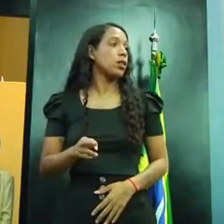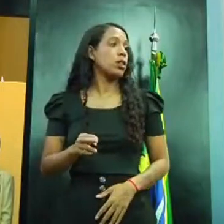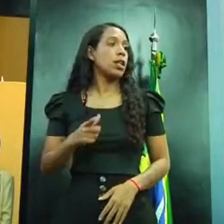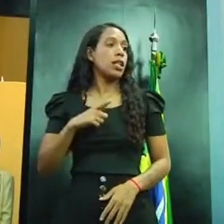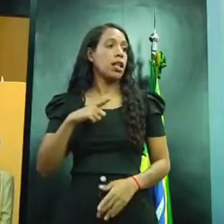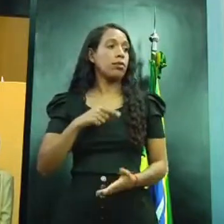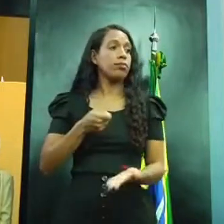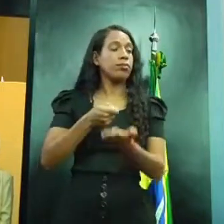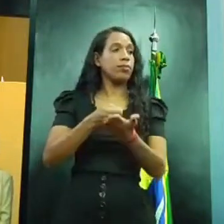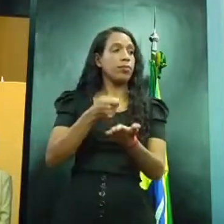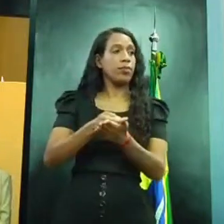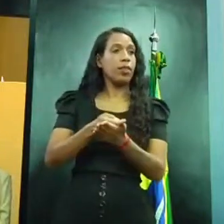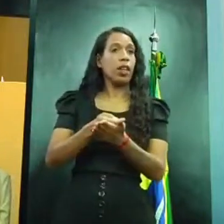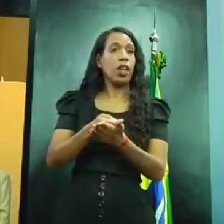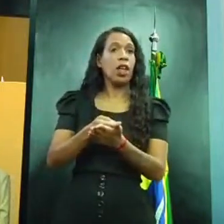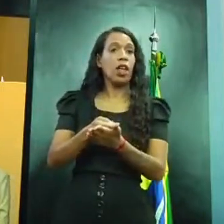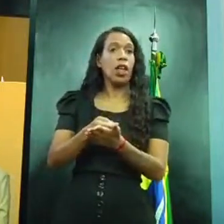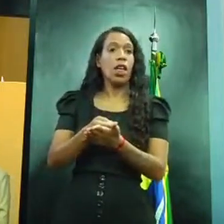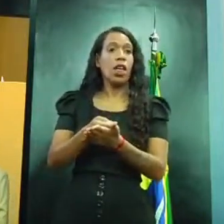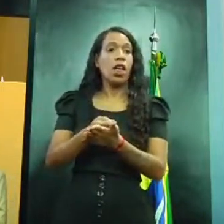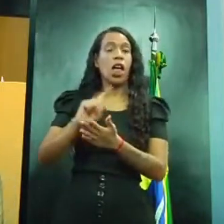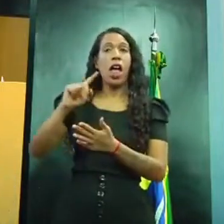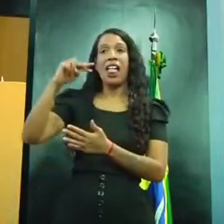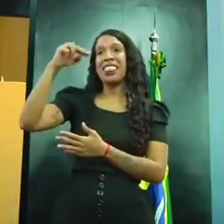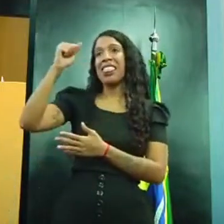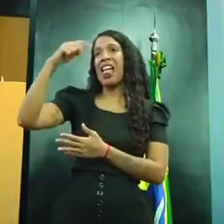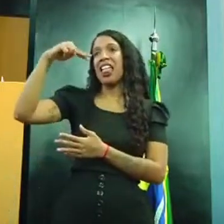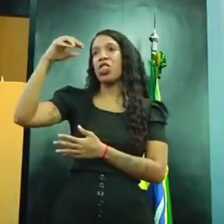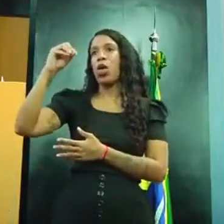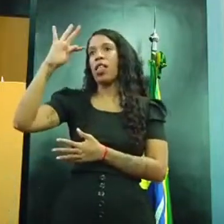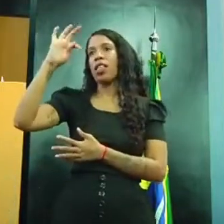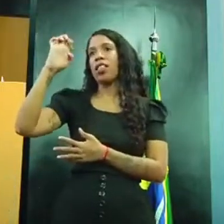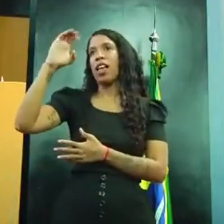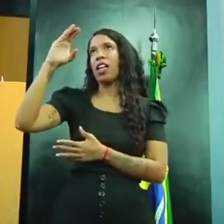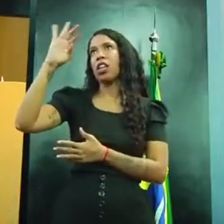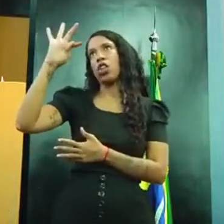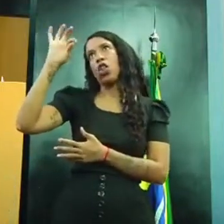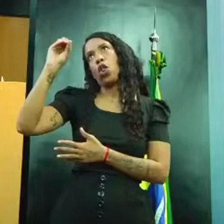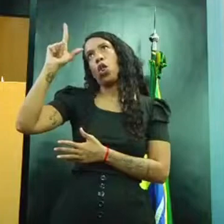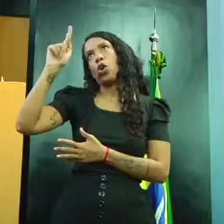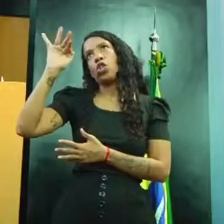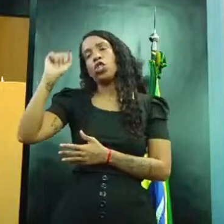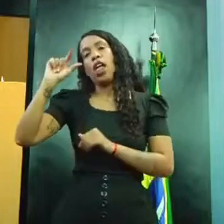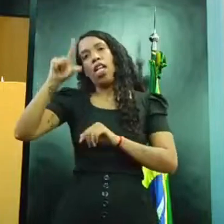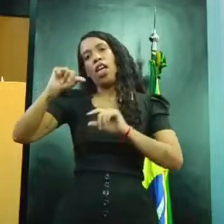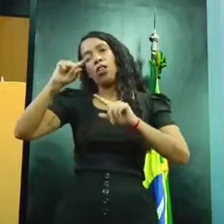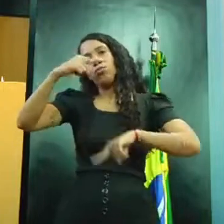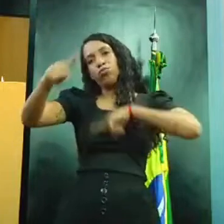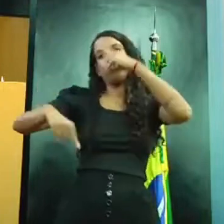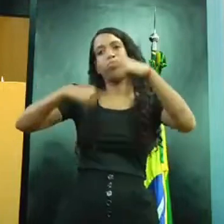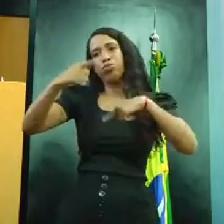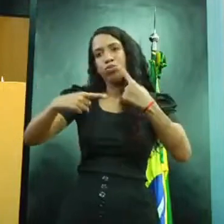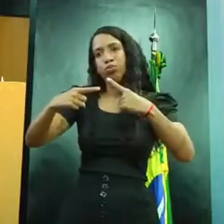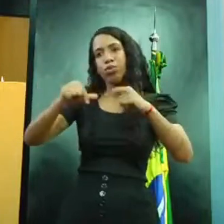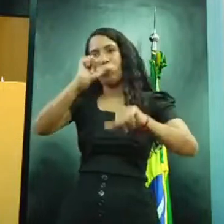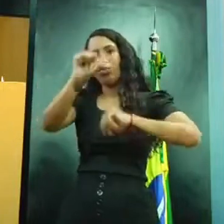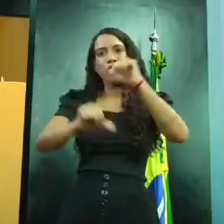estão apostando que a nanotecnologia é a próxima tecnologia que vai transformar o mundo. Então, a gente